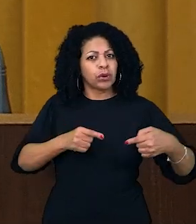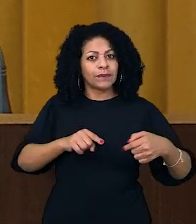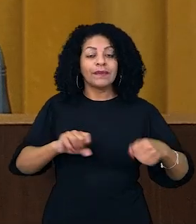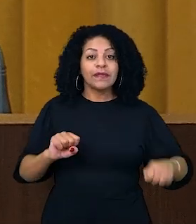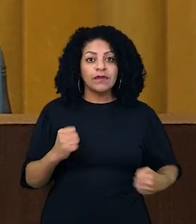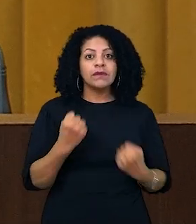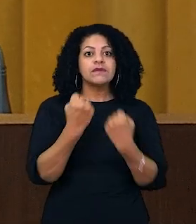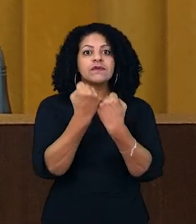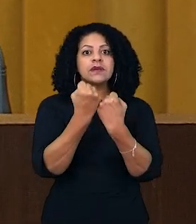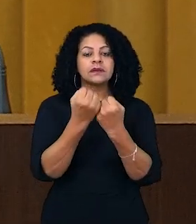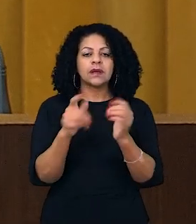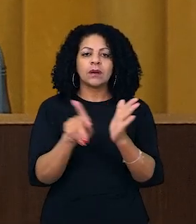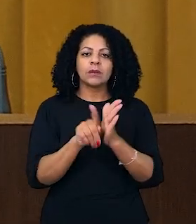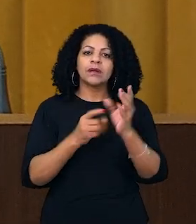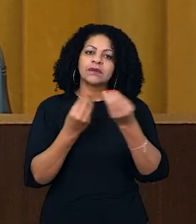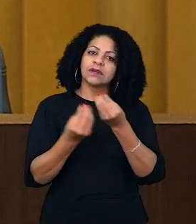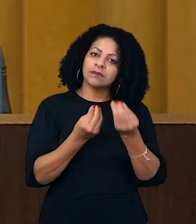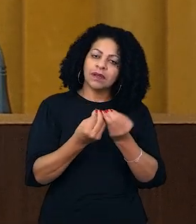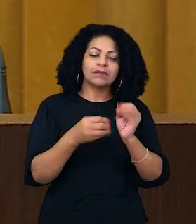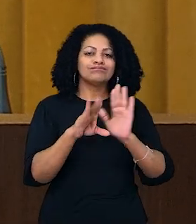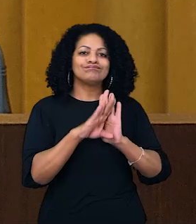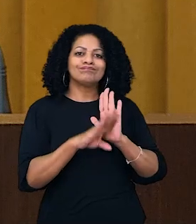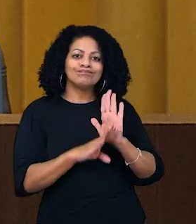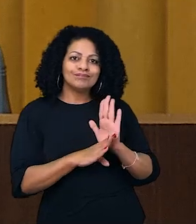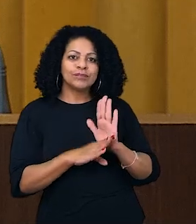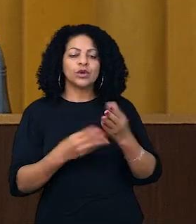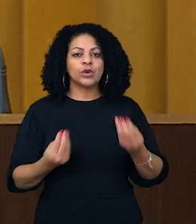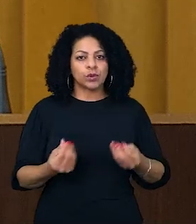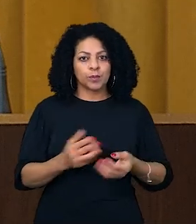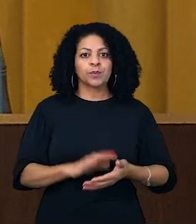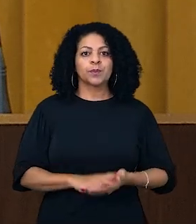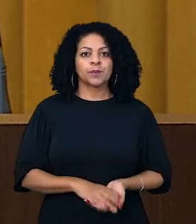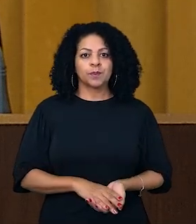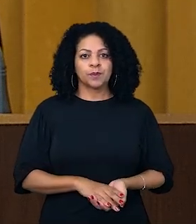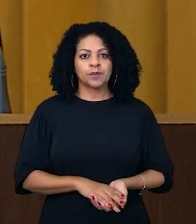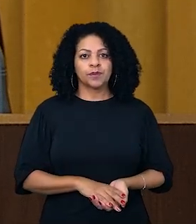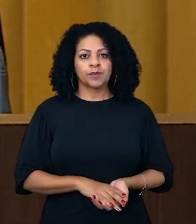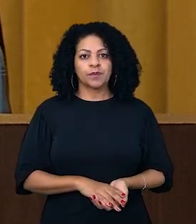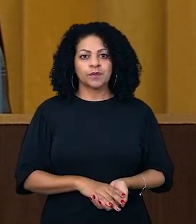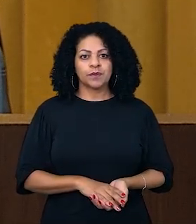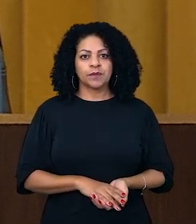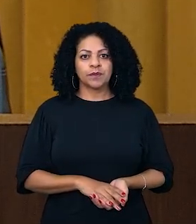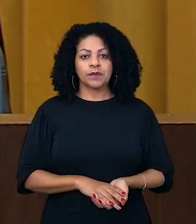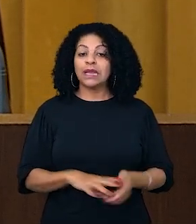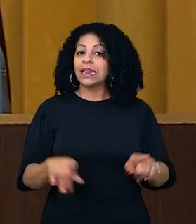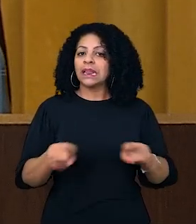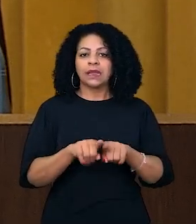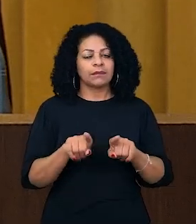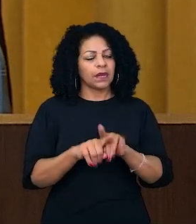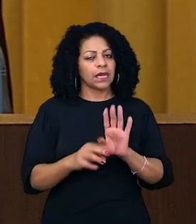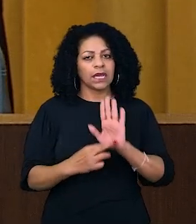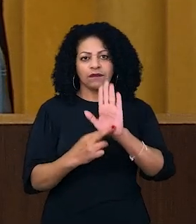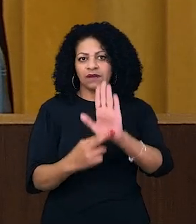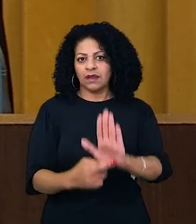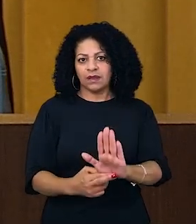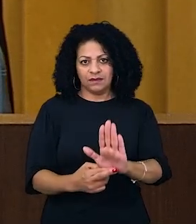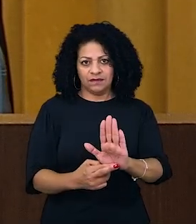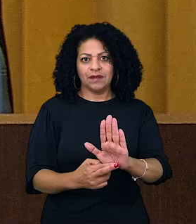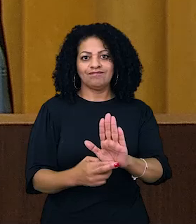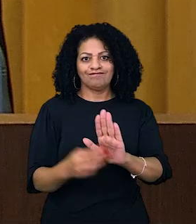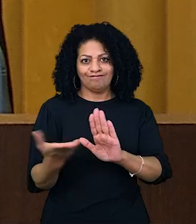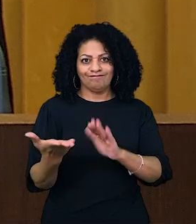defesa e até do duplo grau de jurisdição, sem a referência